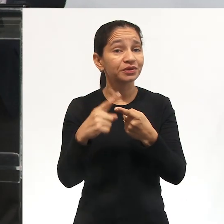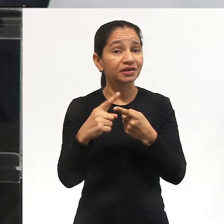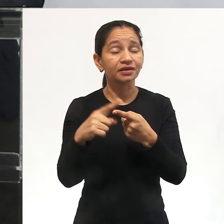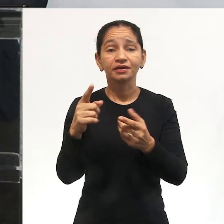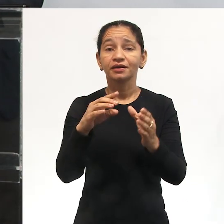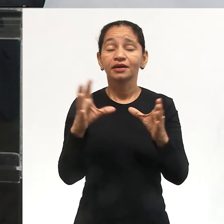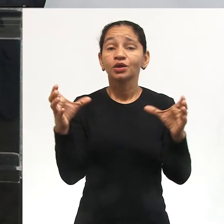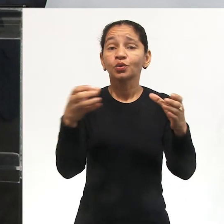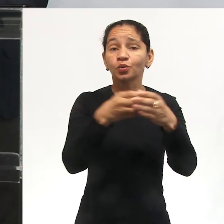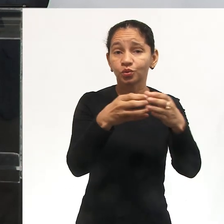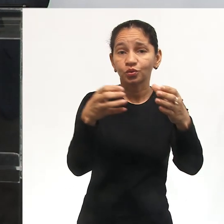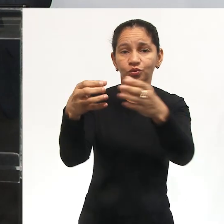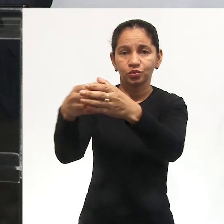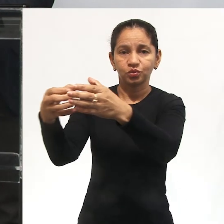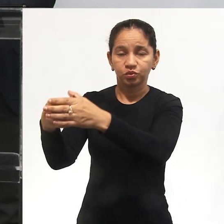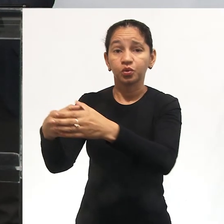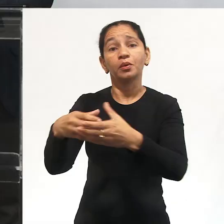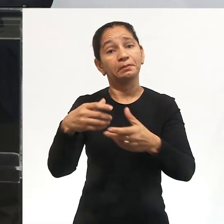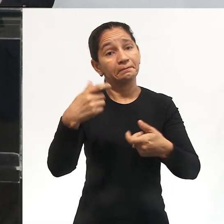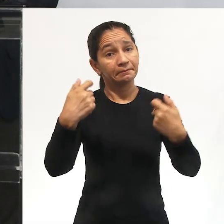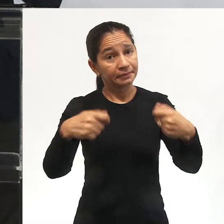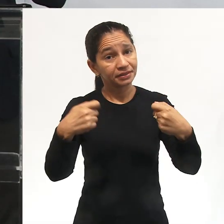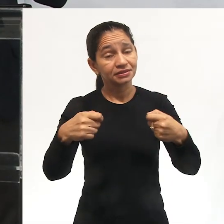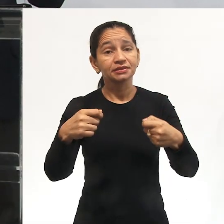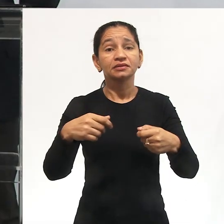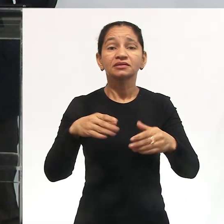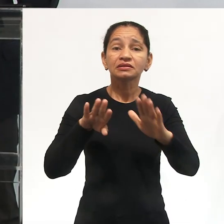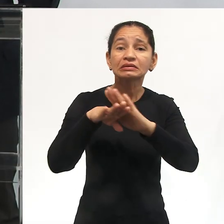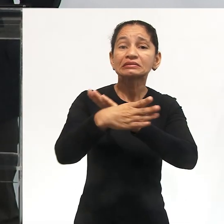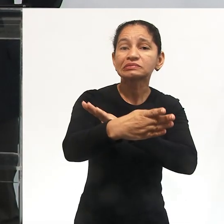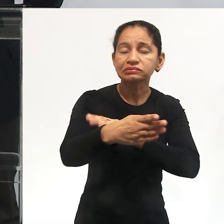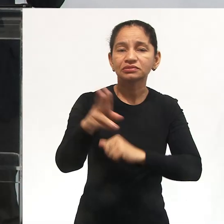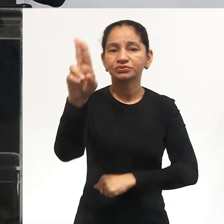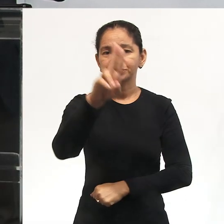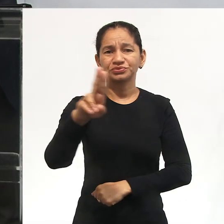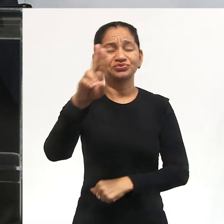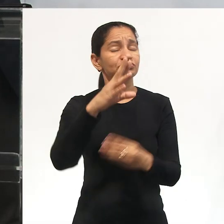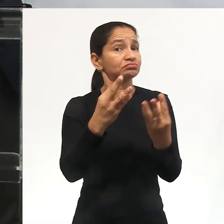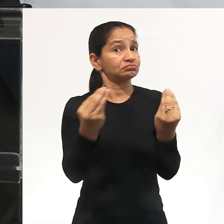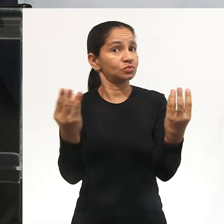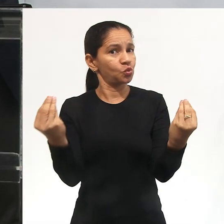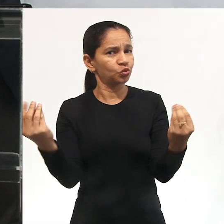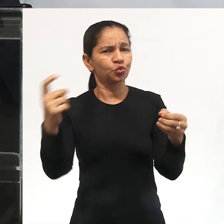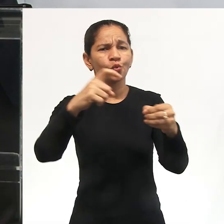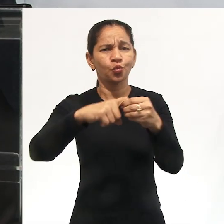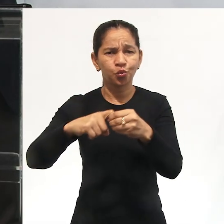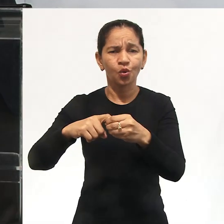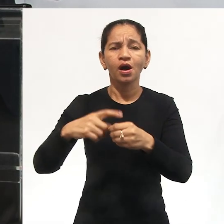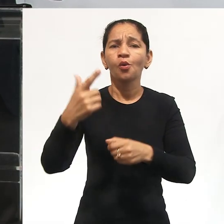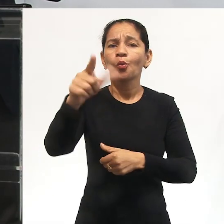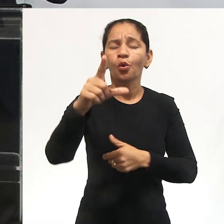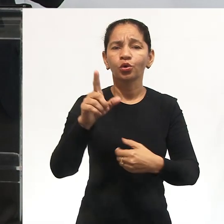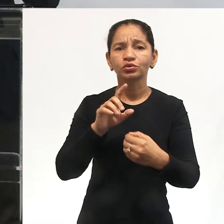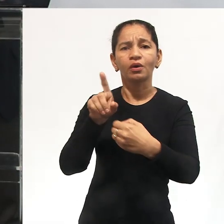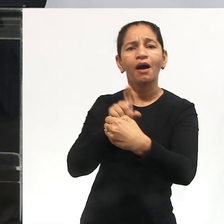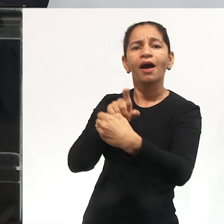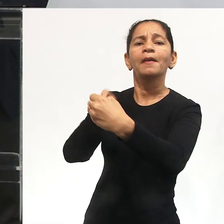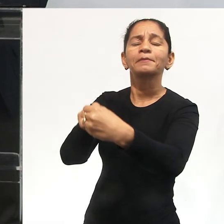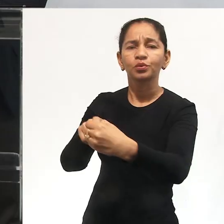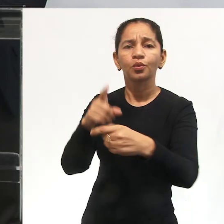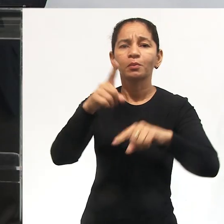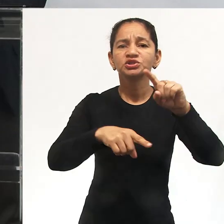citamos preenchidos. Pelo fato de que todos os órgãos da administração, e aí está se tornando muito usual